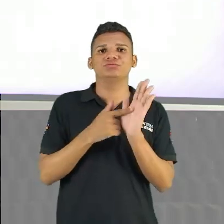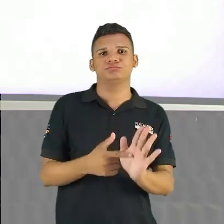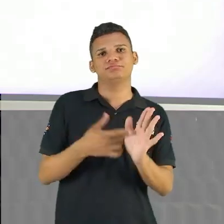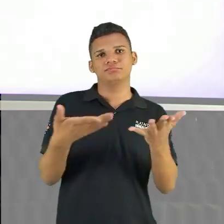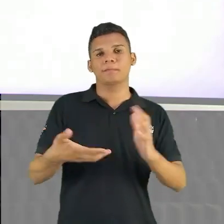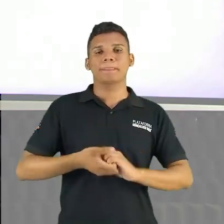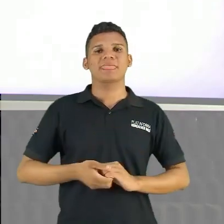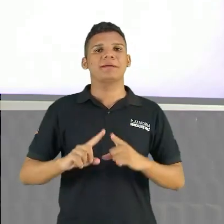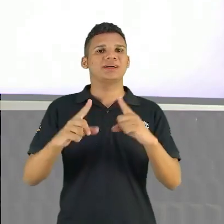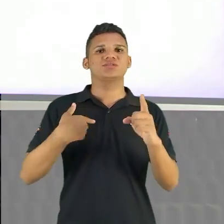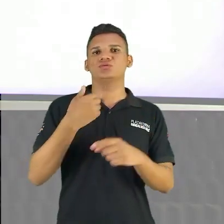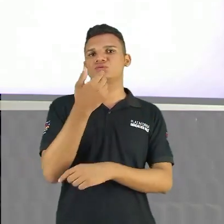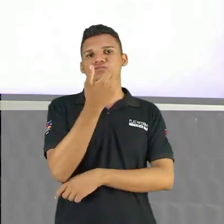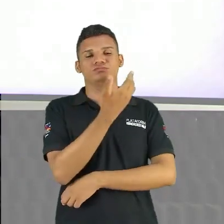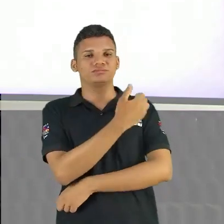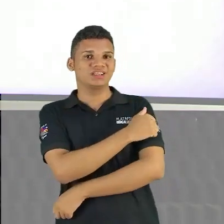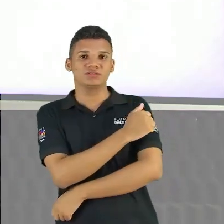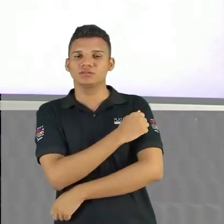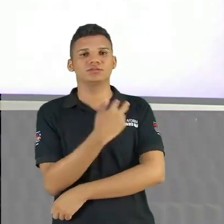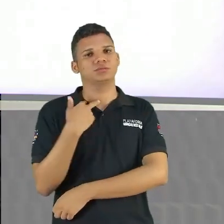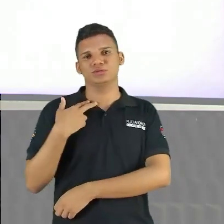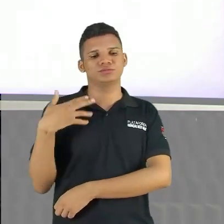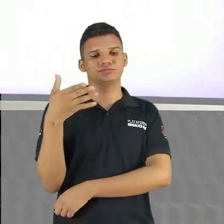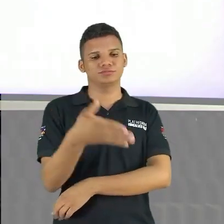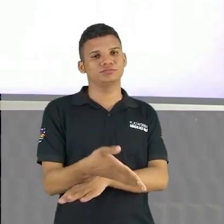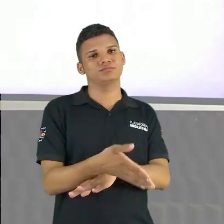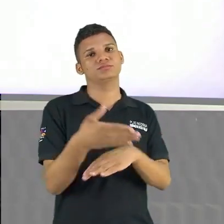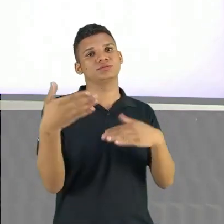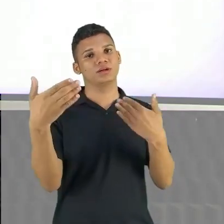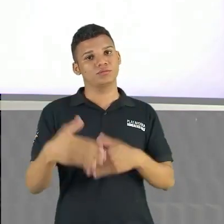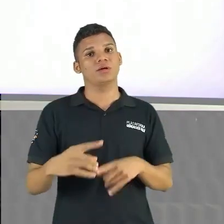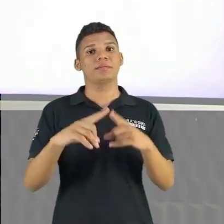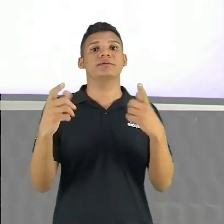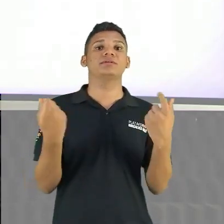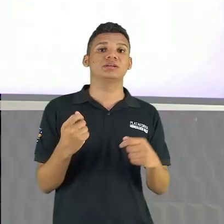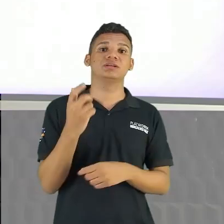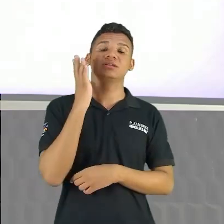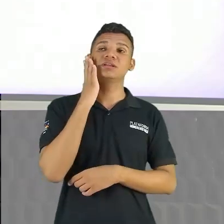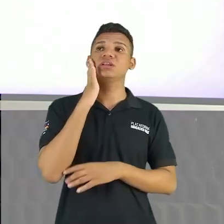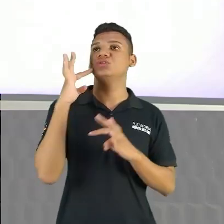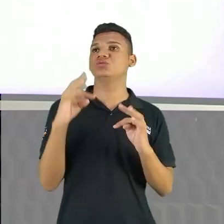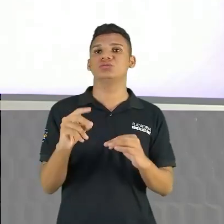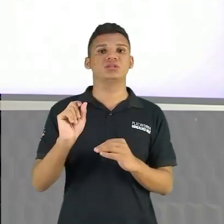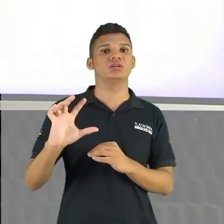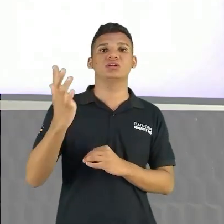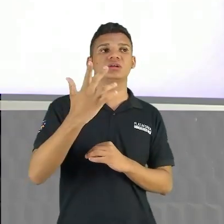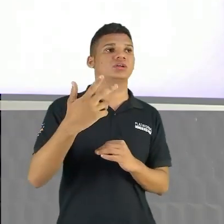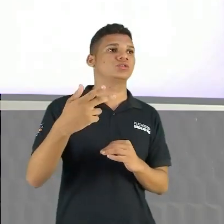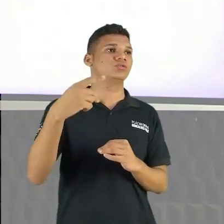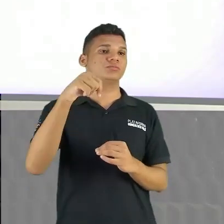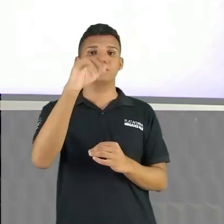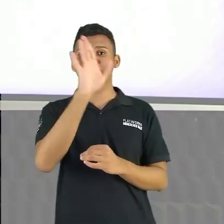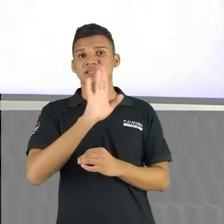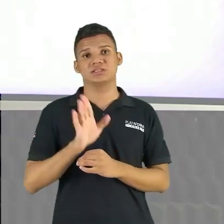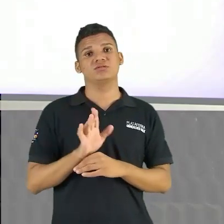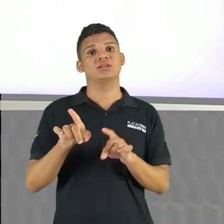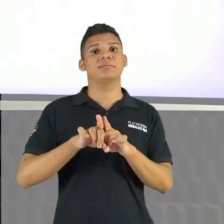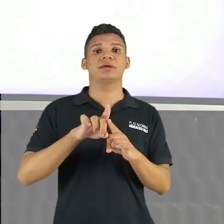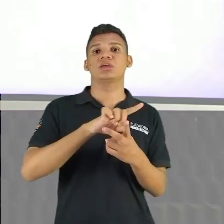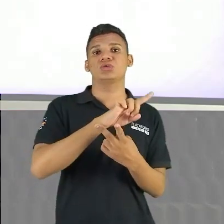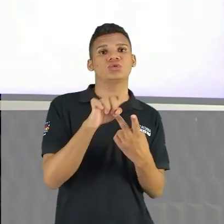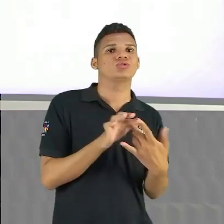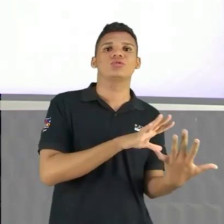pode ir para uma prova sem estar no mínimo atualizado sobre o que está acontecendo no Brasil e no mundo mas Mais